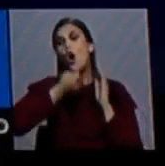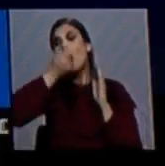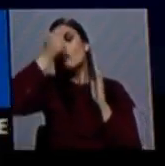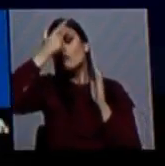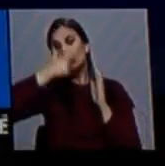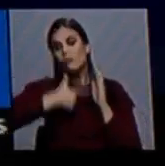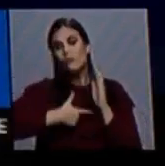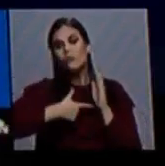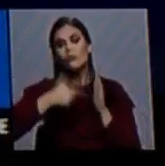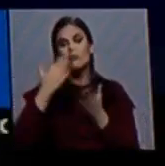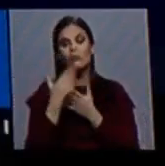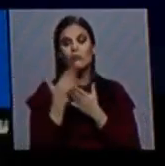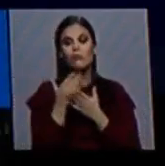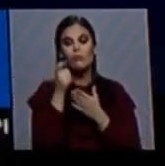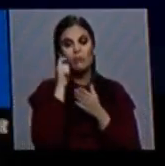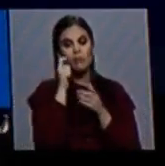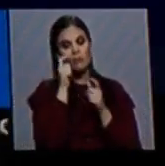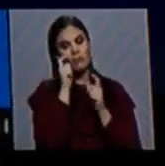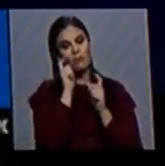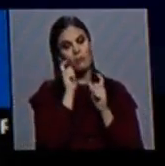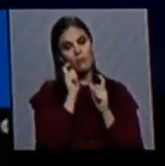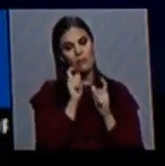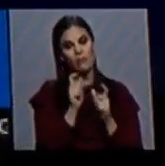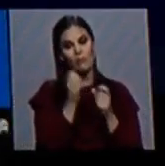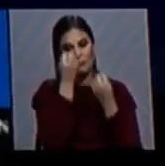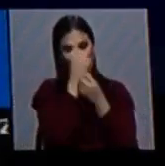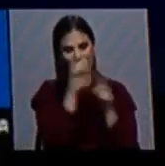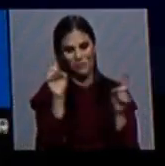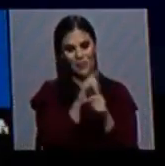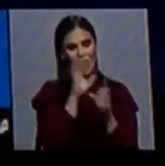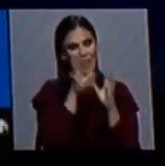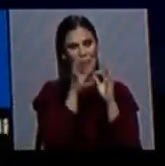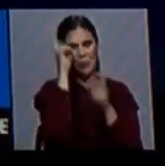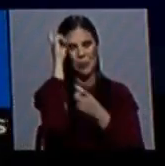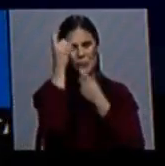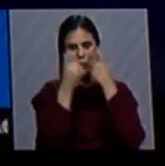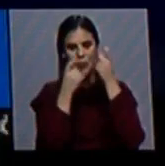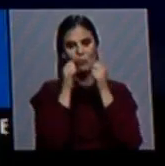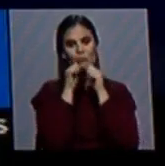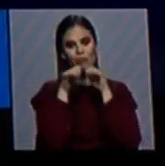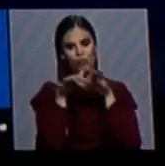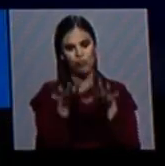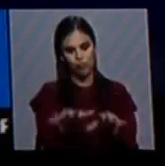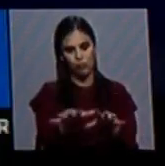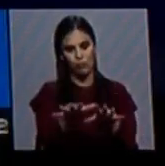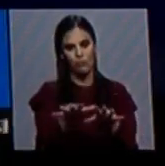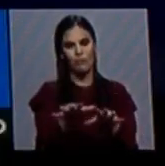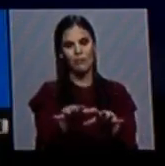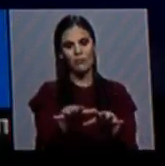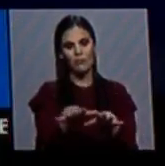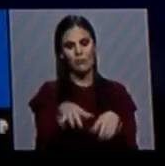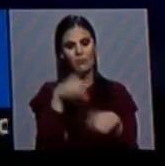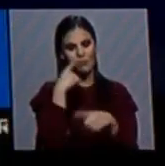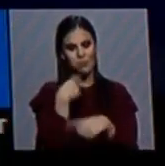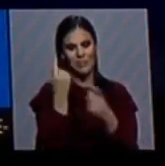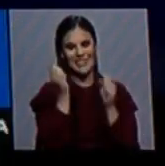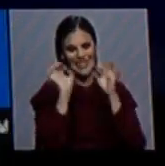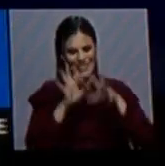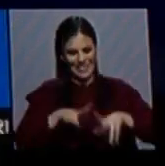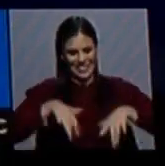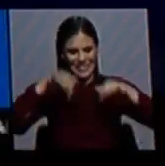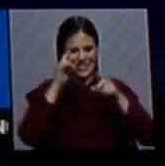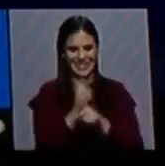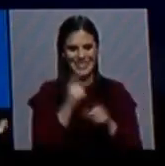escolas, orientadas pelos professores solidários. E o fruto dessa reflexão é publicada numa obra coletiva, que é mágica, porque depois tem